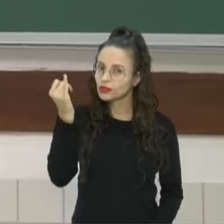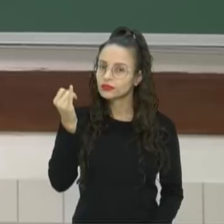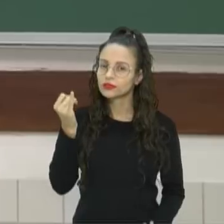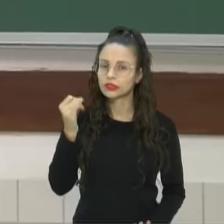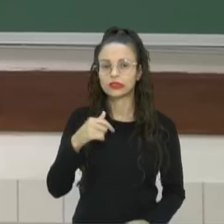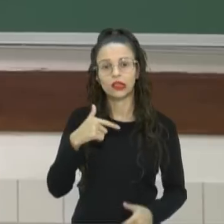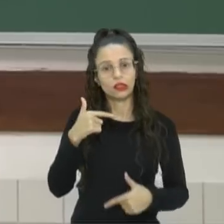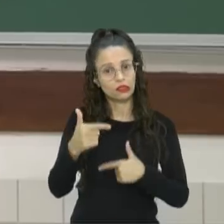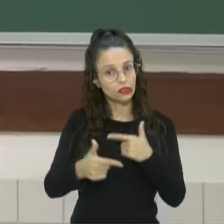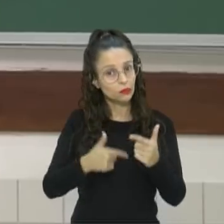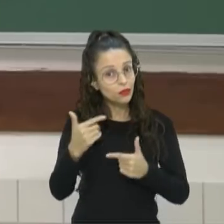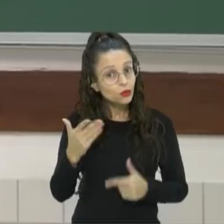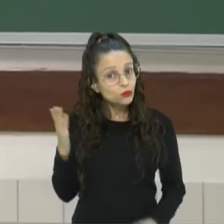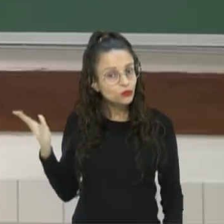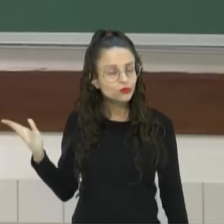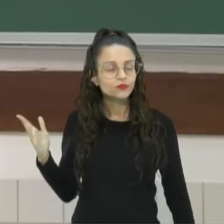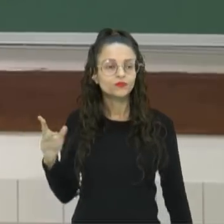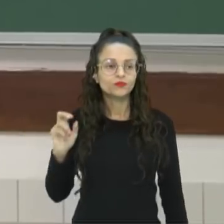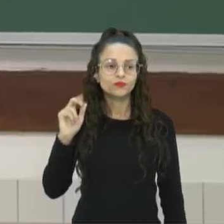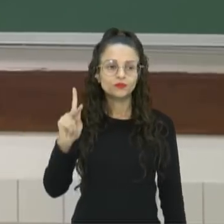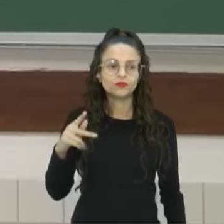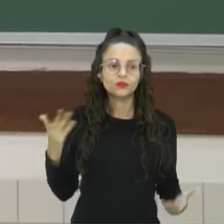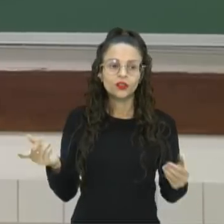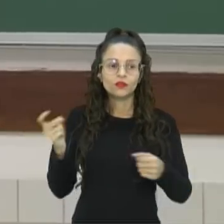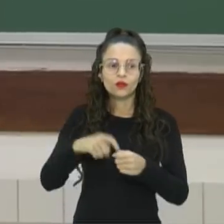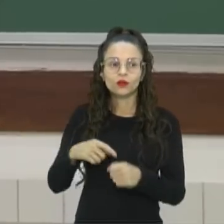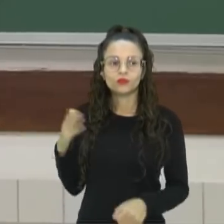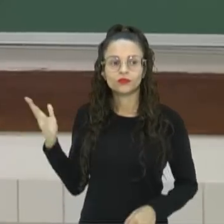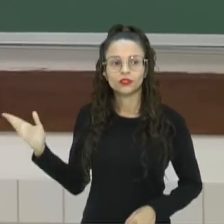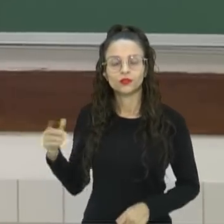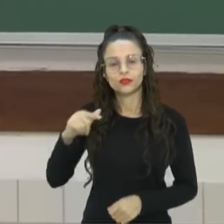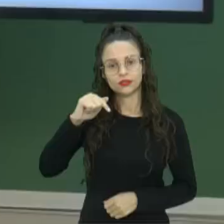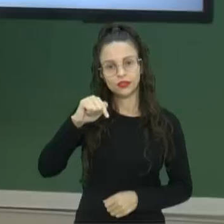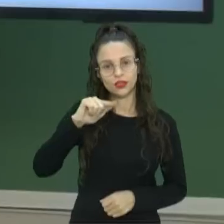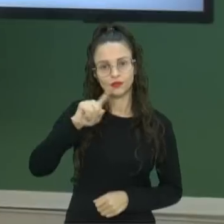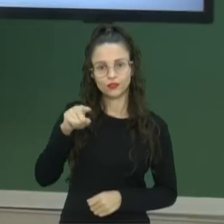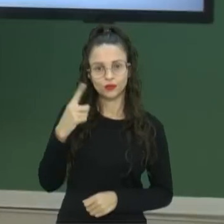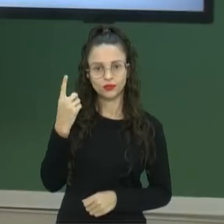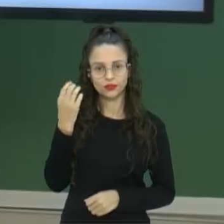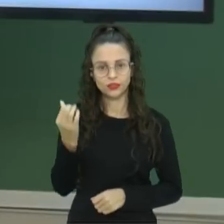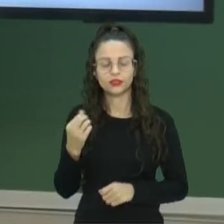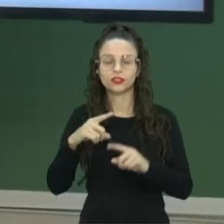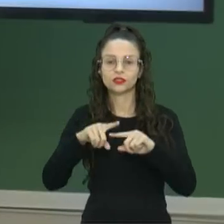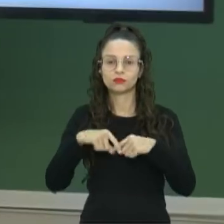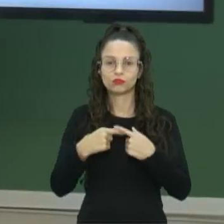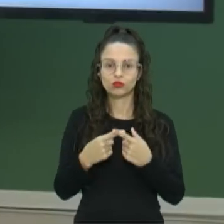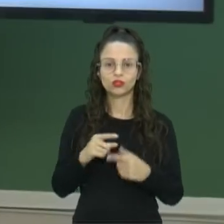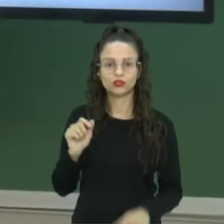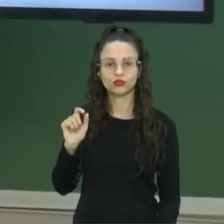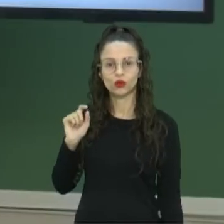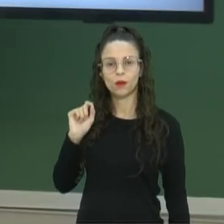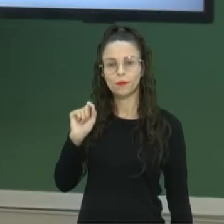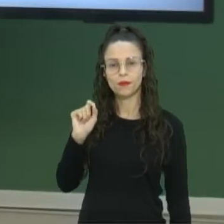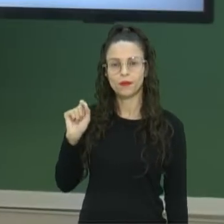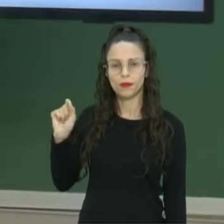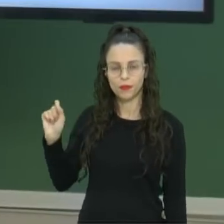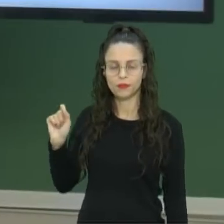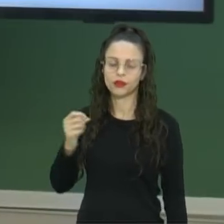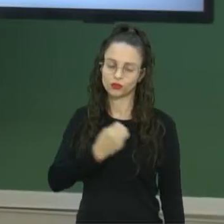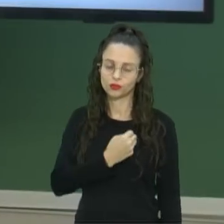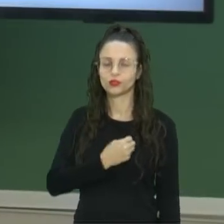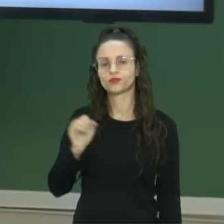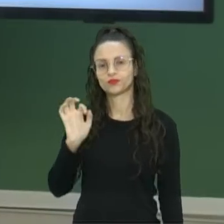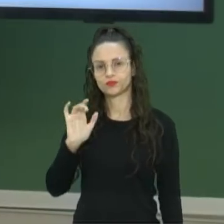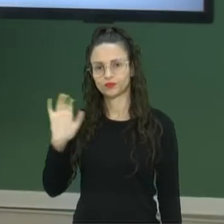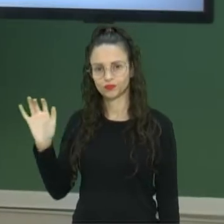bem trabalhoso o caminho, ok? Então, voltando aqui, 7,16. Por isso, essas reticências ali, ó, deu uma dízima